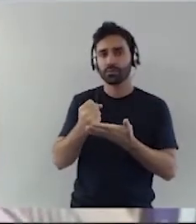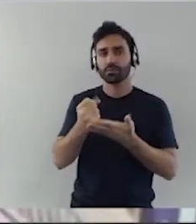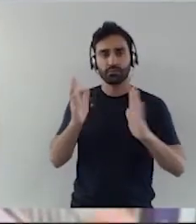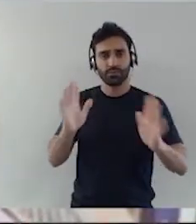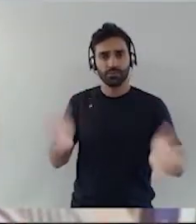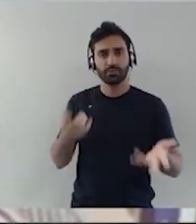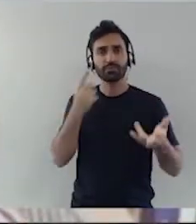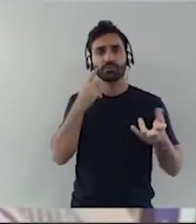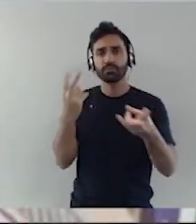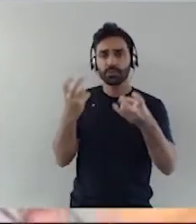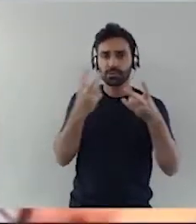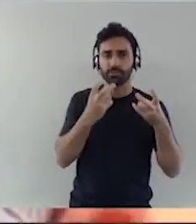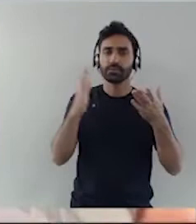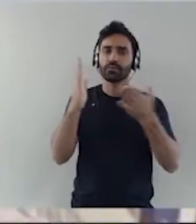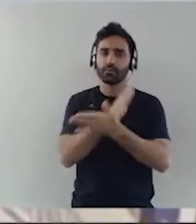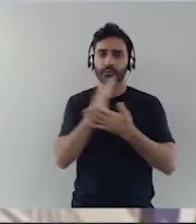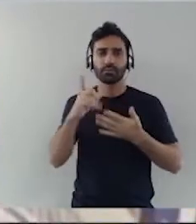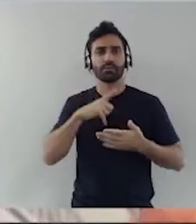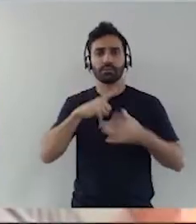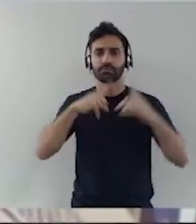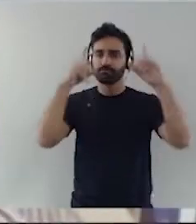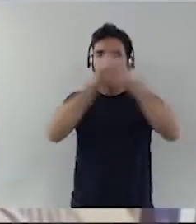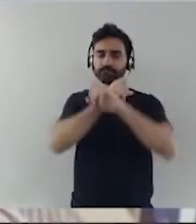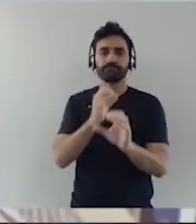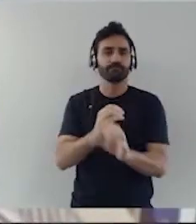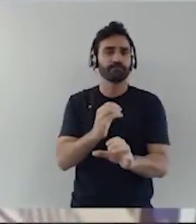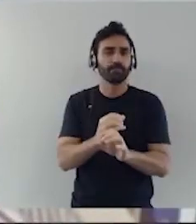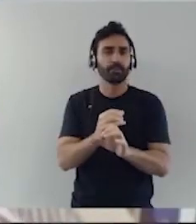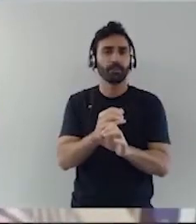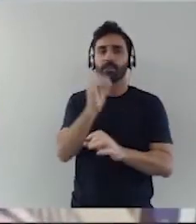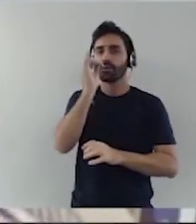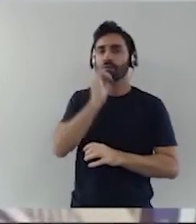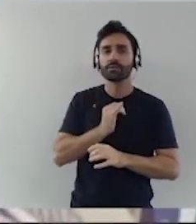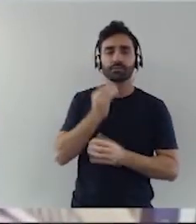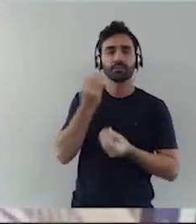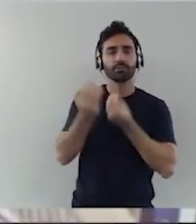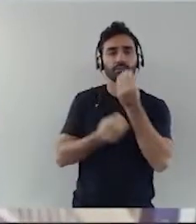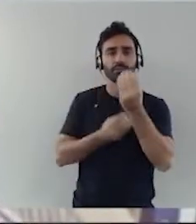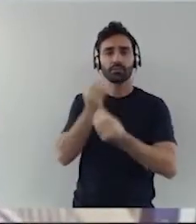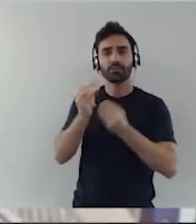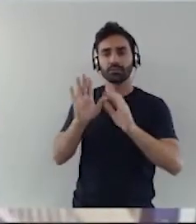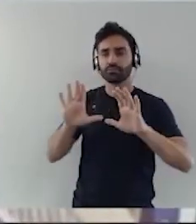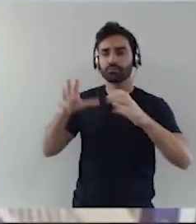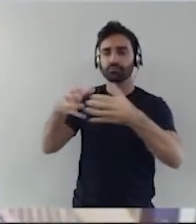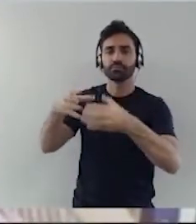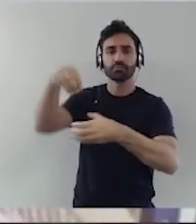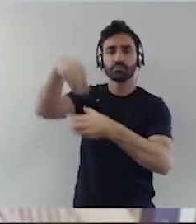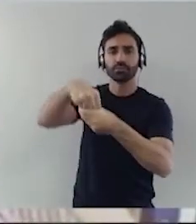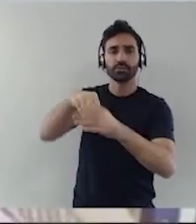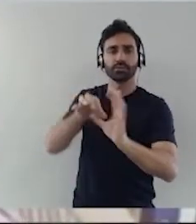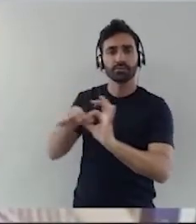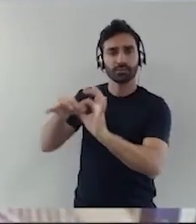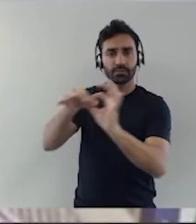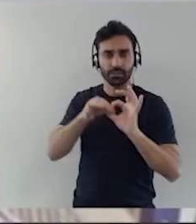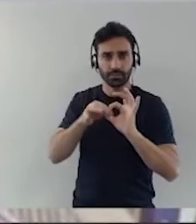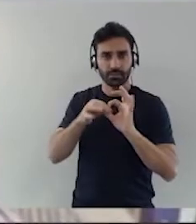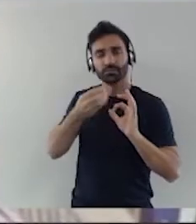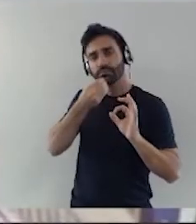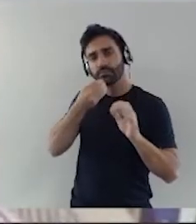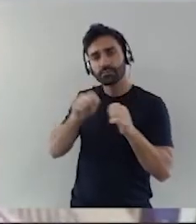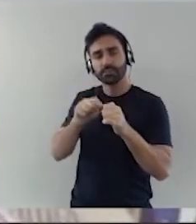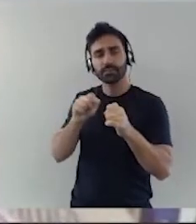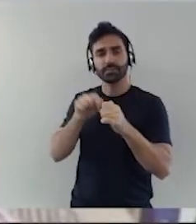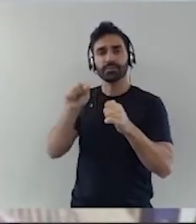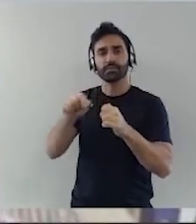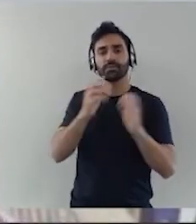observamos algumas dificuldades. Por exemplo, a prática de medição por unitários na contratação integrada, ao invés da medição por